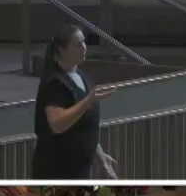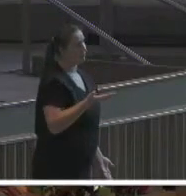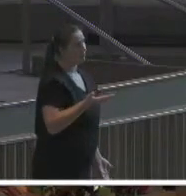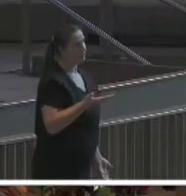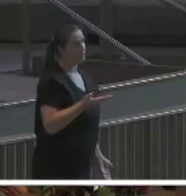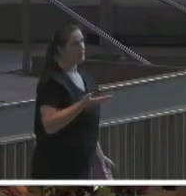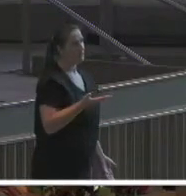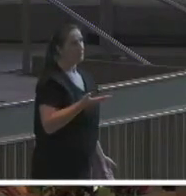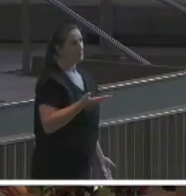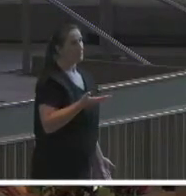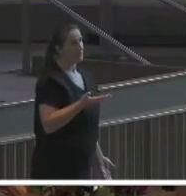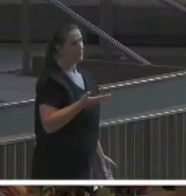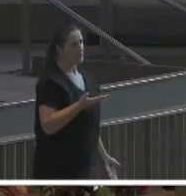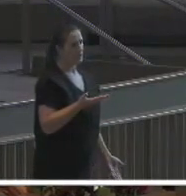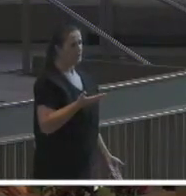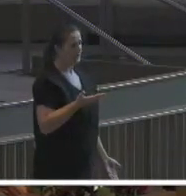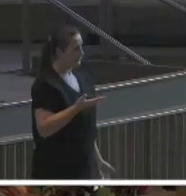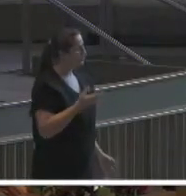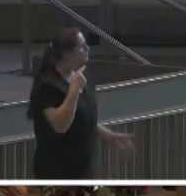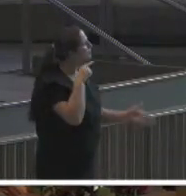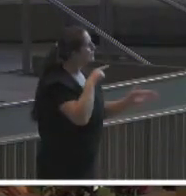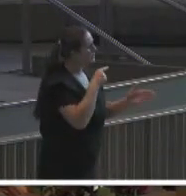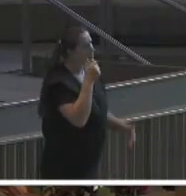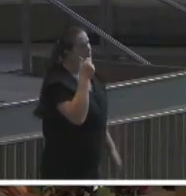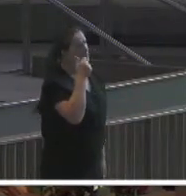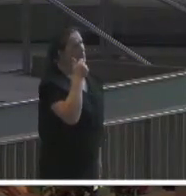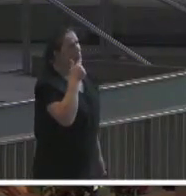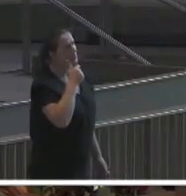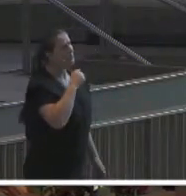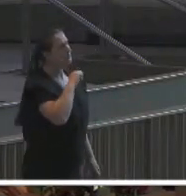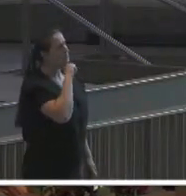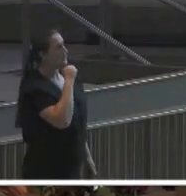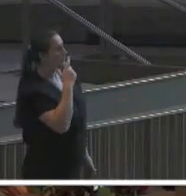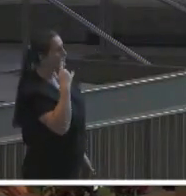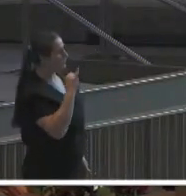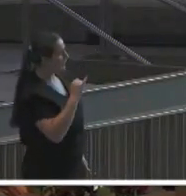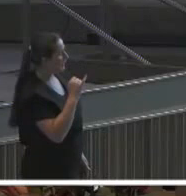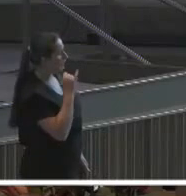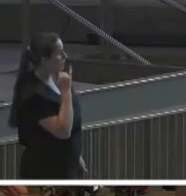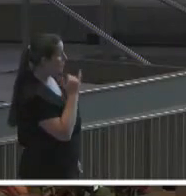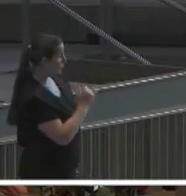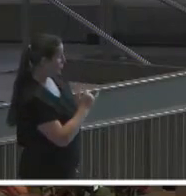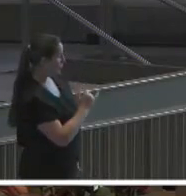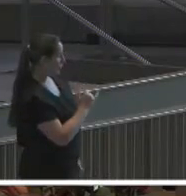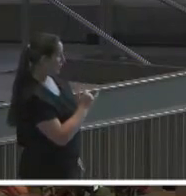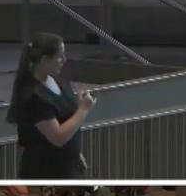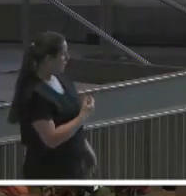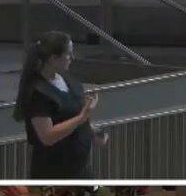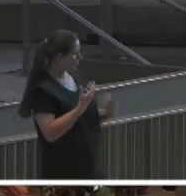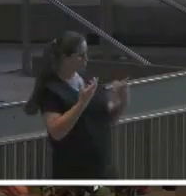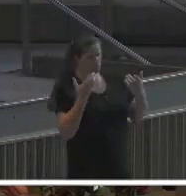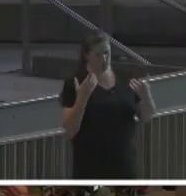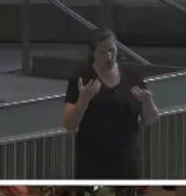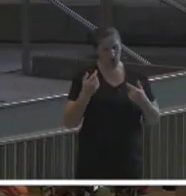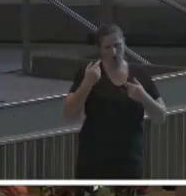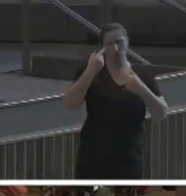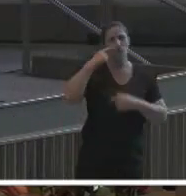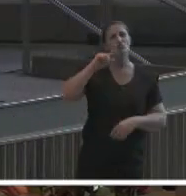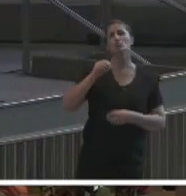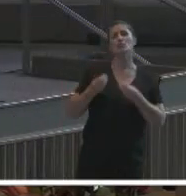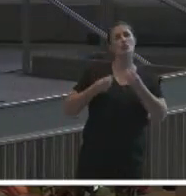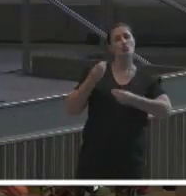E quando confrontada, a filha dizia assim: eu quero essas roupas, e descobriu um jeito de comprá-las.